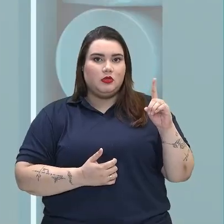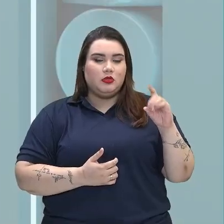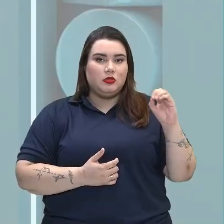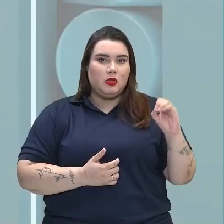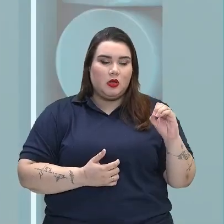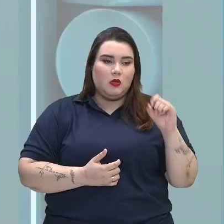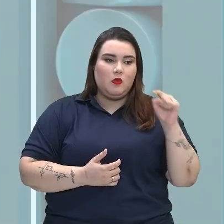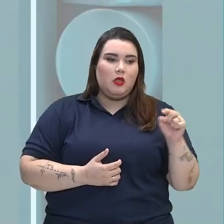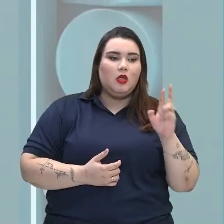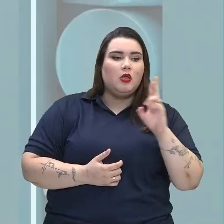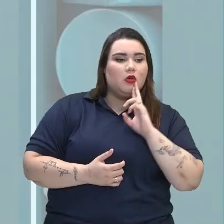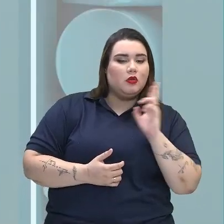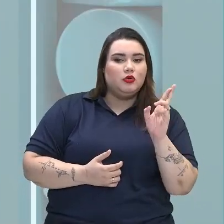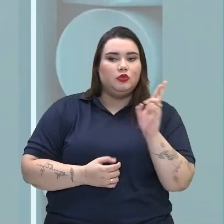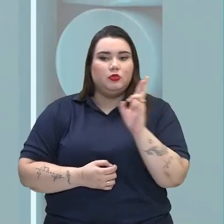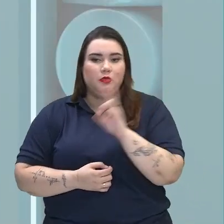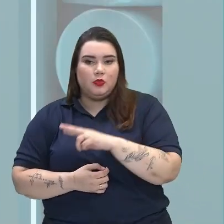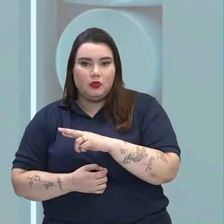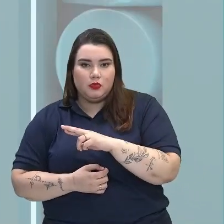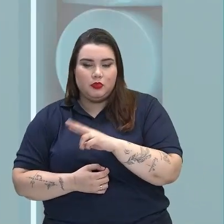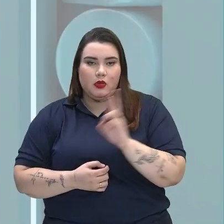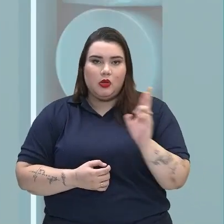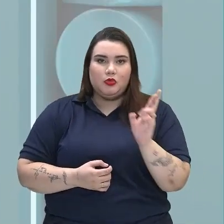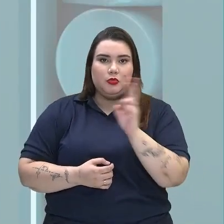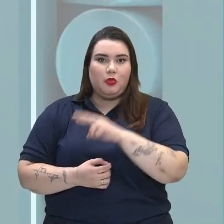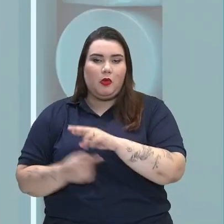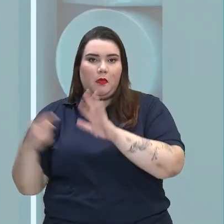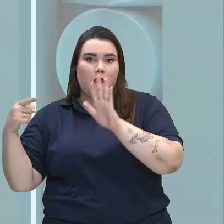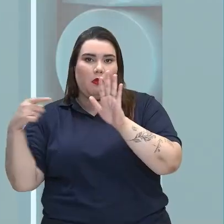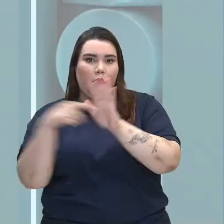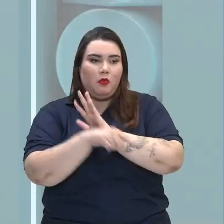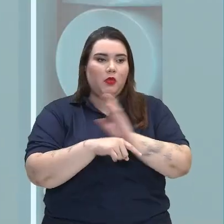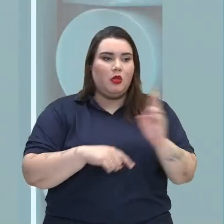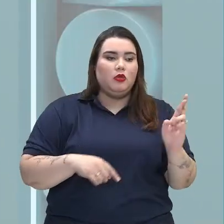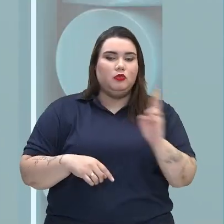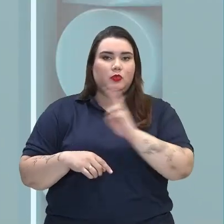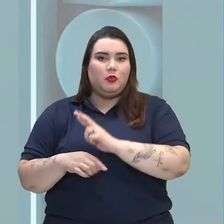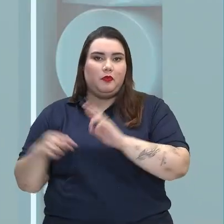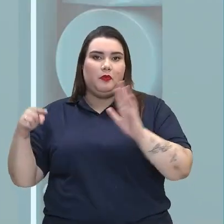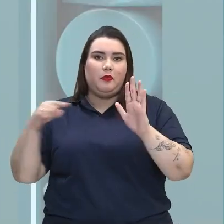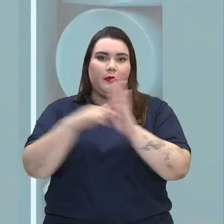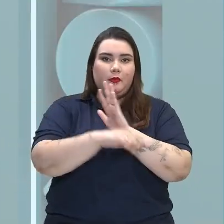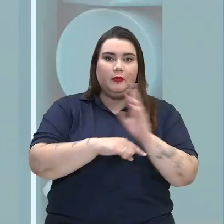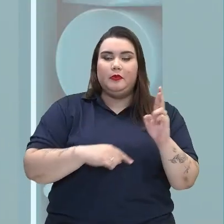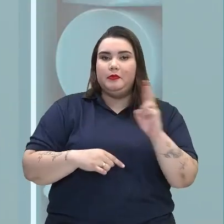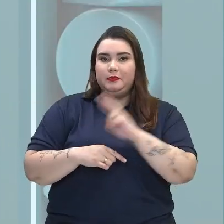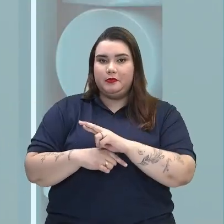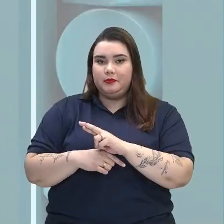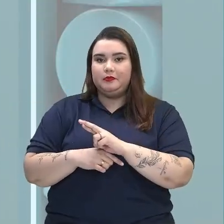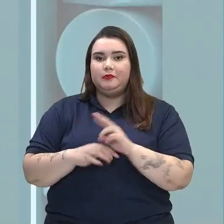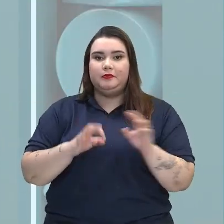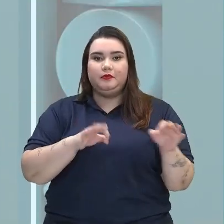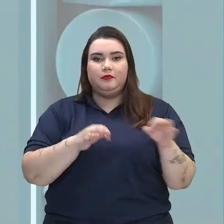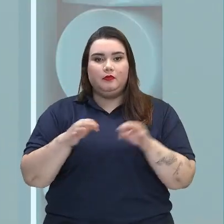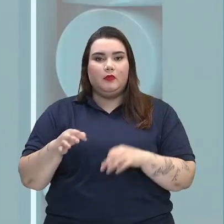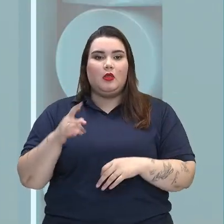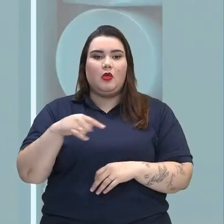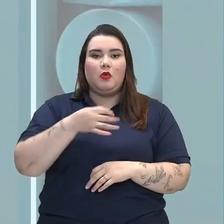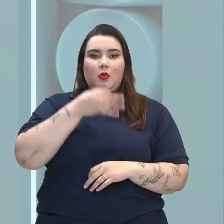compartilhar as respostas. E essas respostas vão ser constituídas por